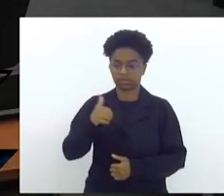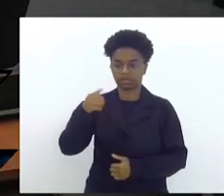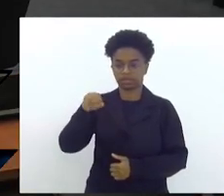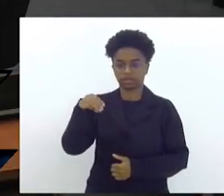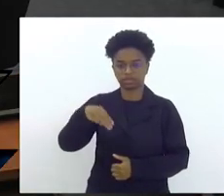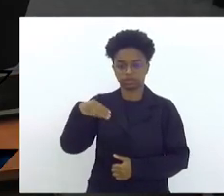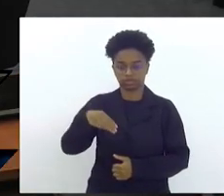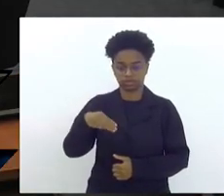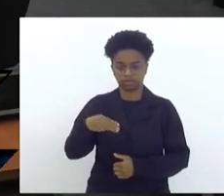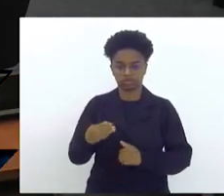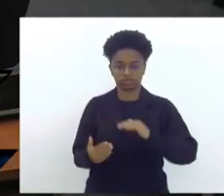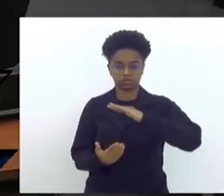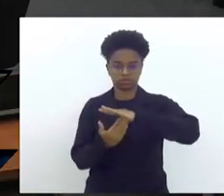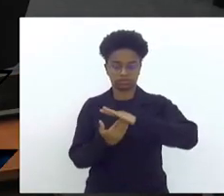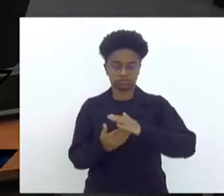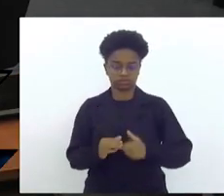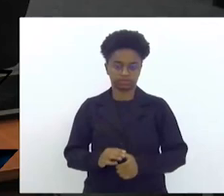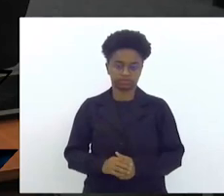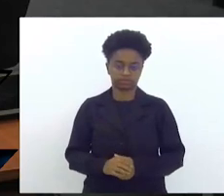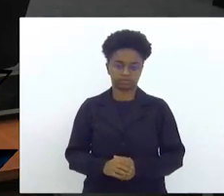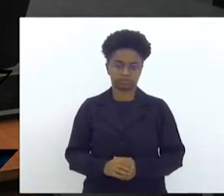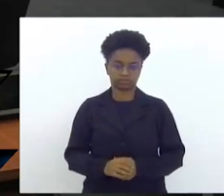de 10 minutos um tempo regimental